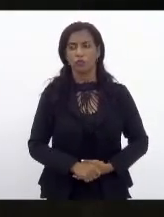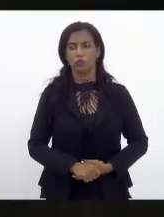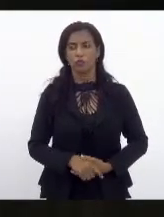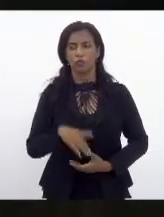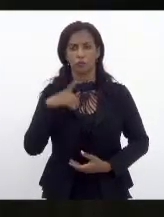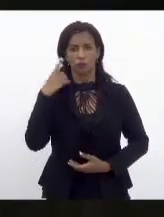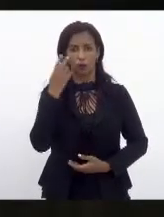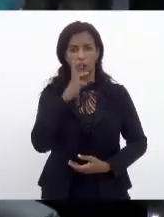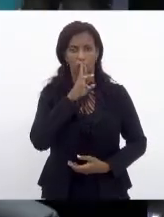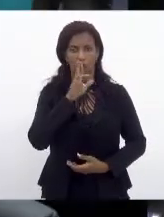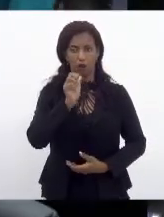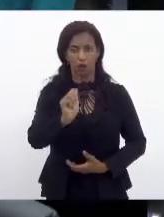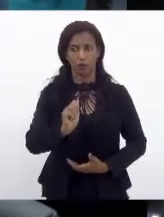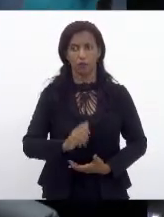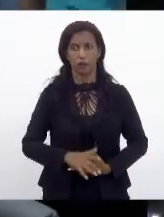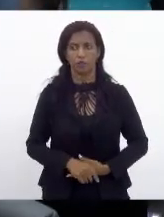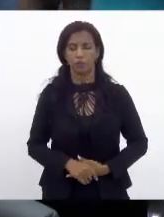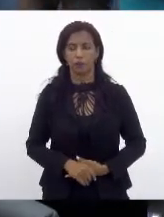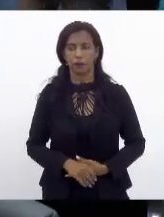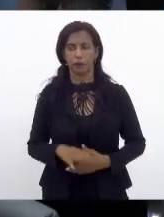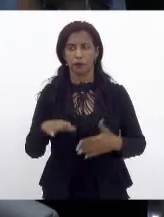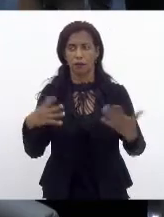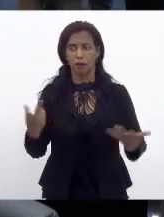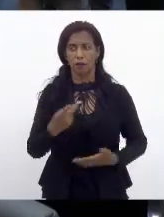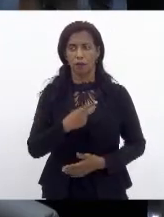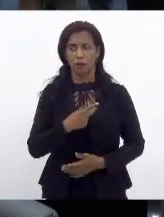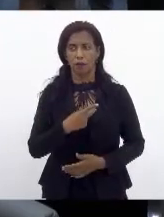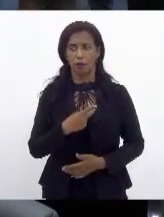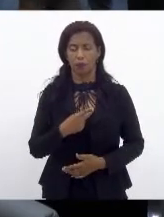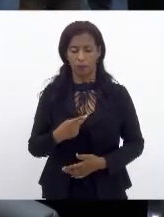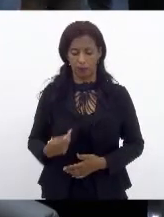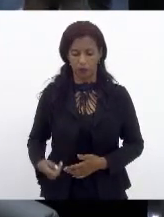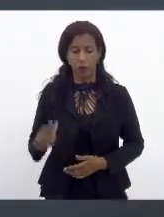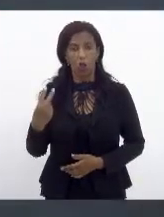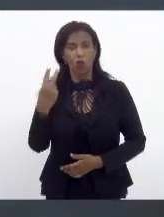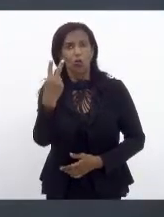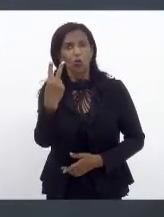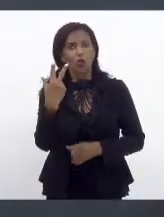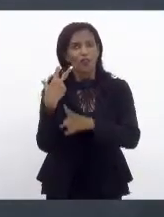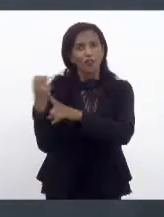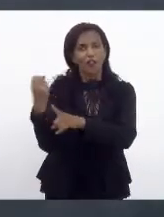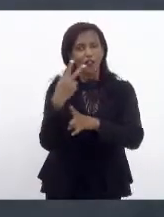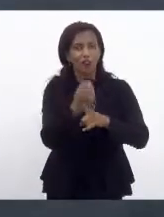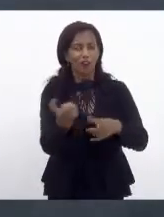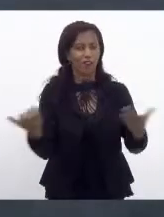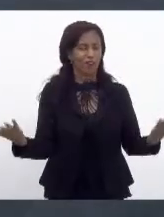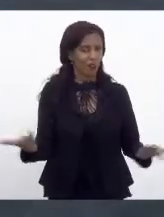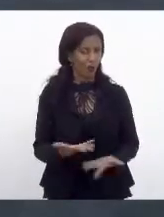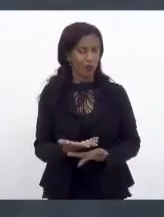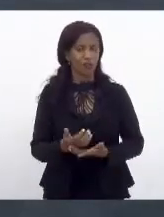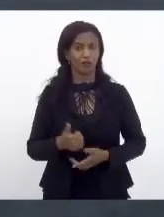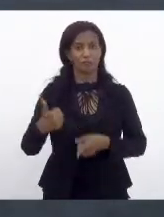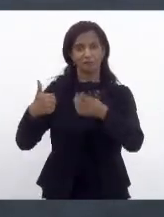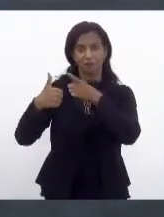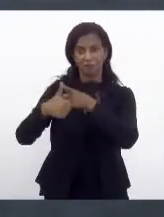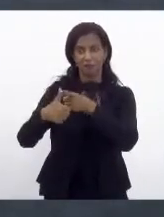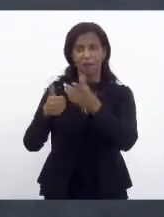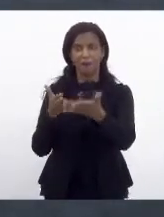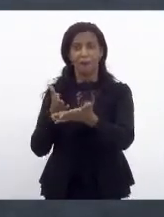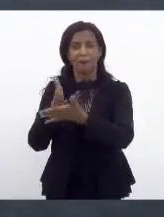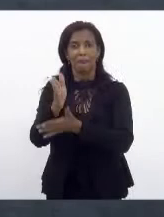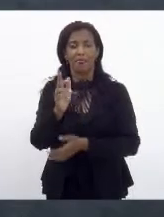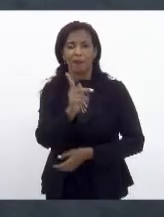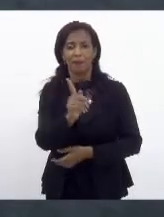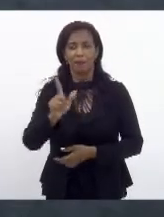Deputado Rodrigo Amorim. Senhora Presidente, um dia de duas grandes vitórias aqui na Assembleia Legislativa hoje. A primeira delas aprovando